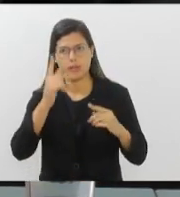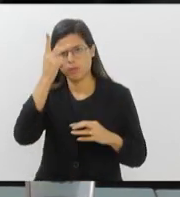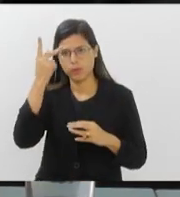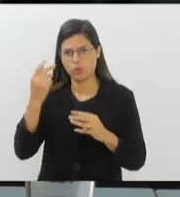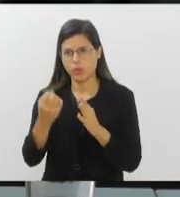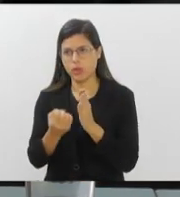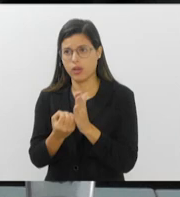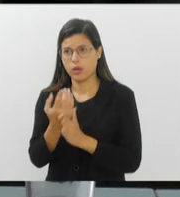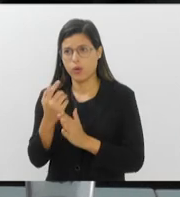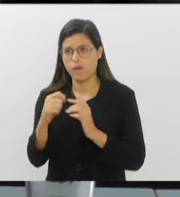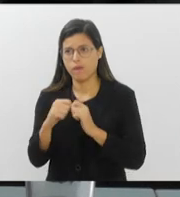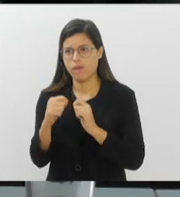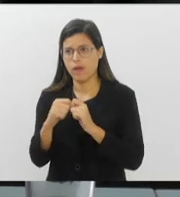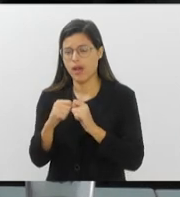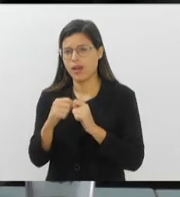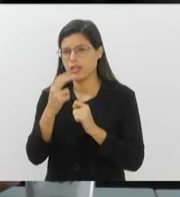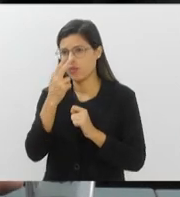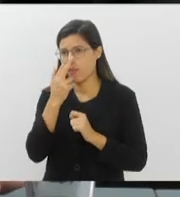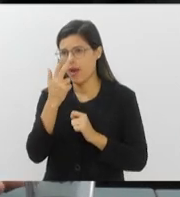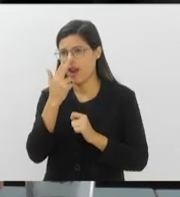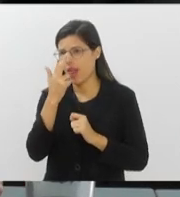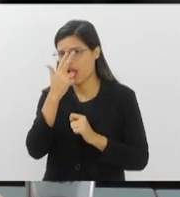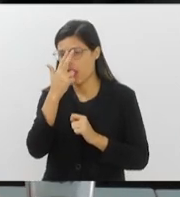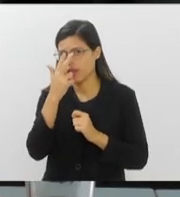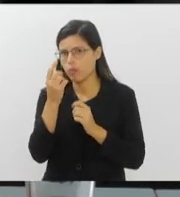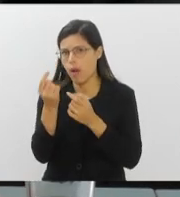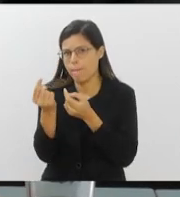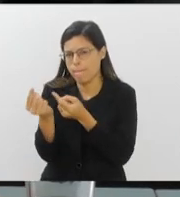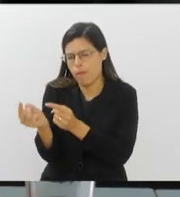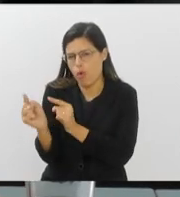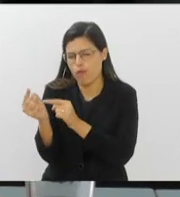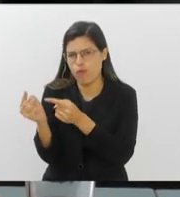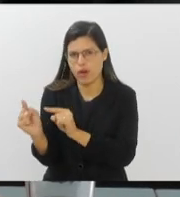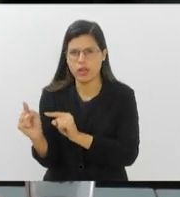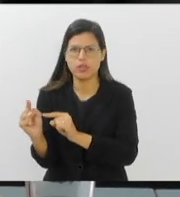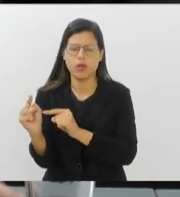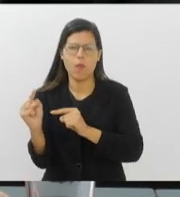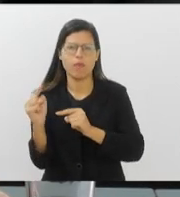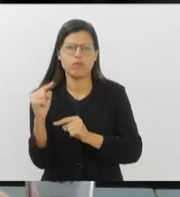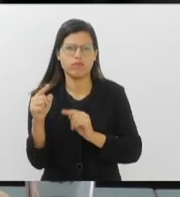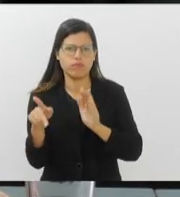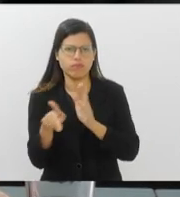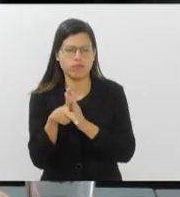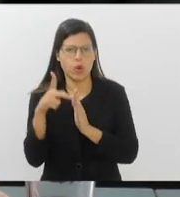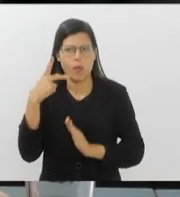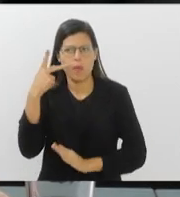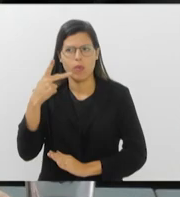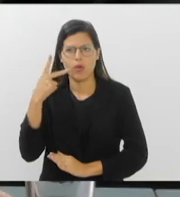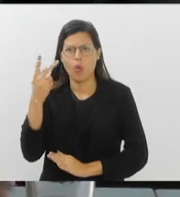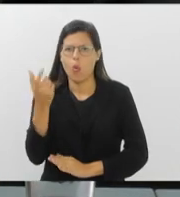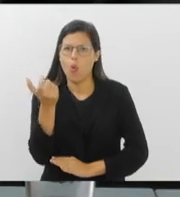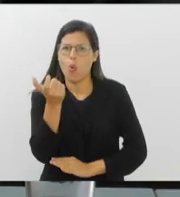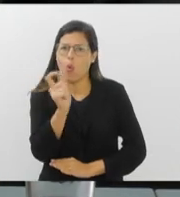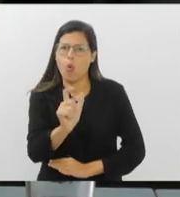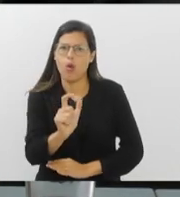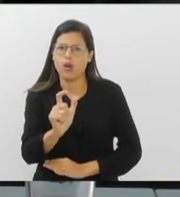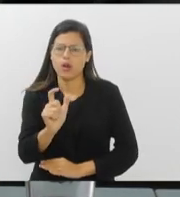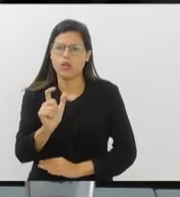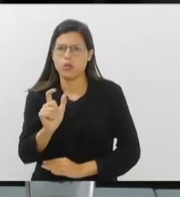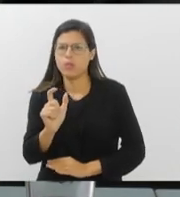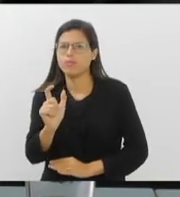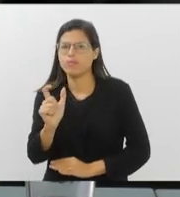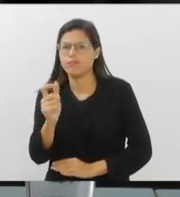uma provocação política colocando patriota Clezão, que